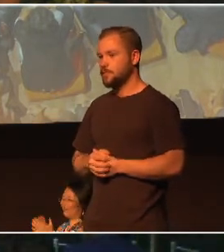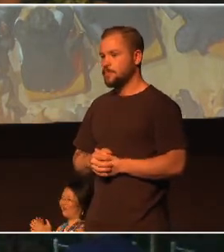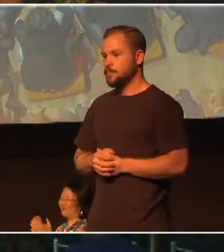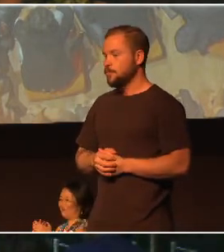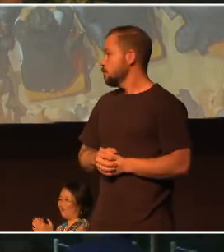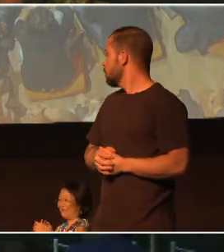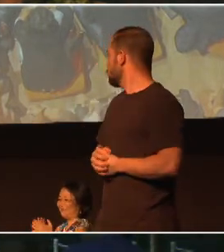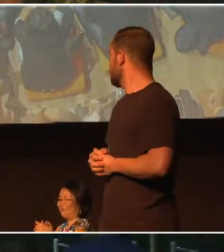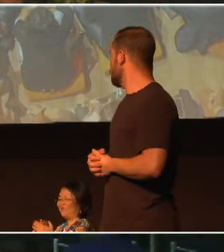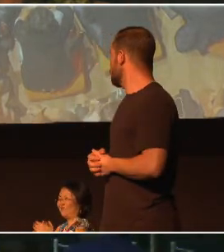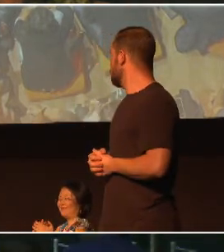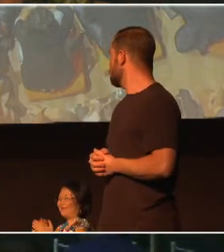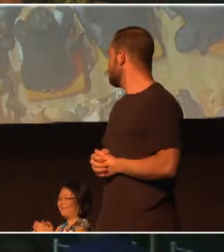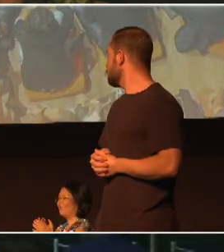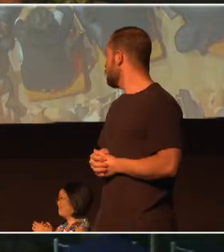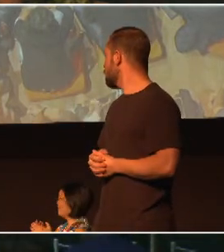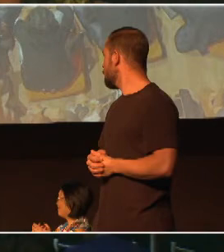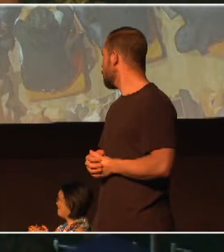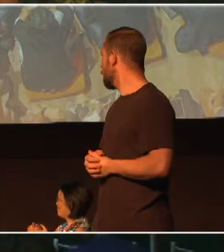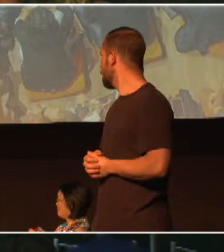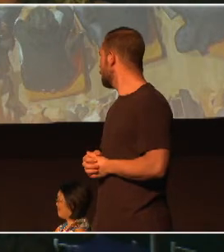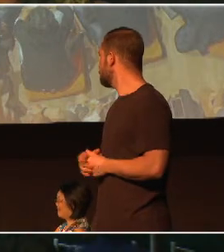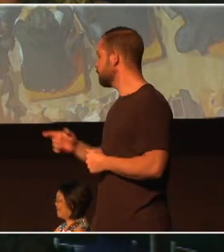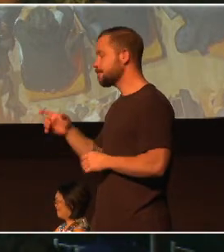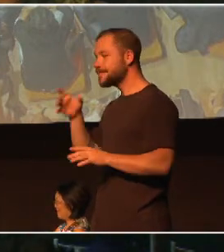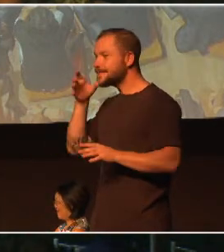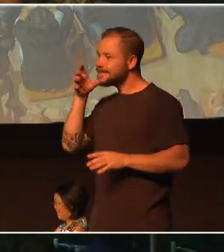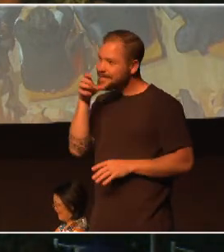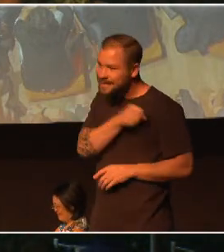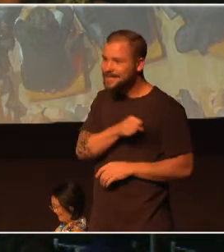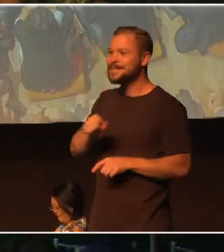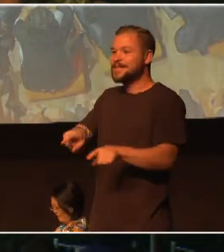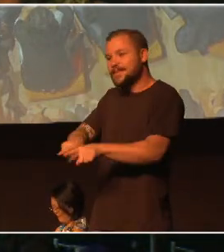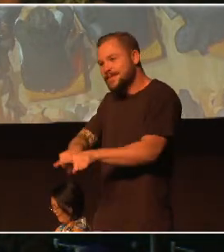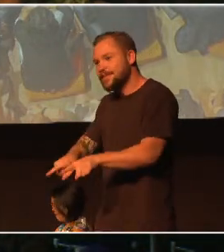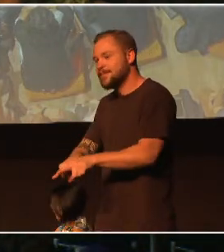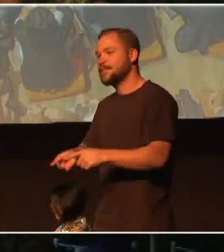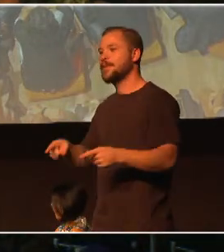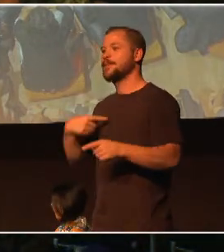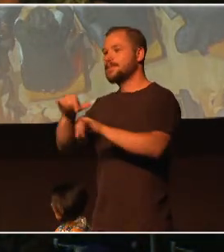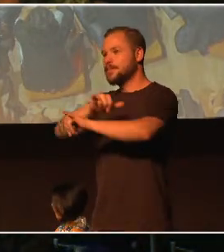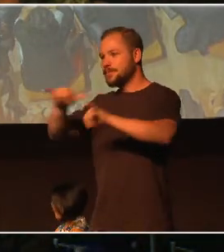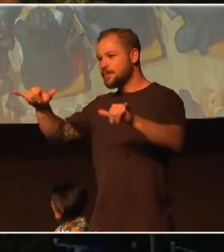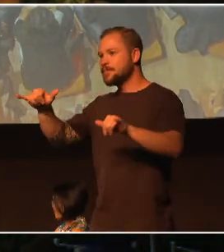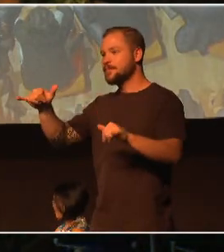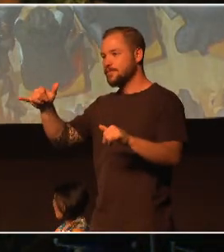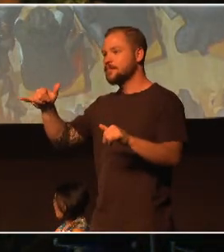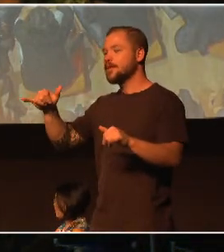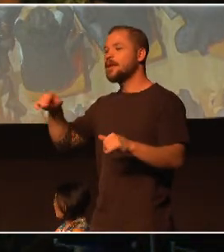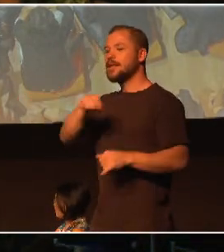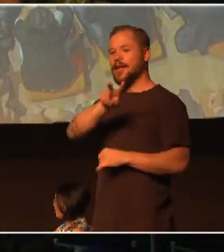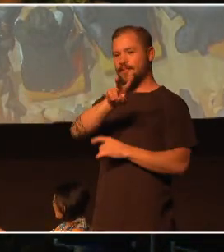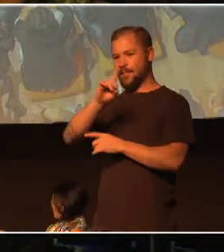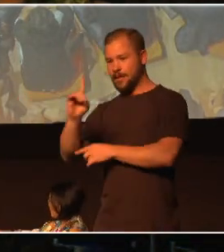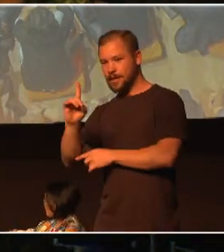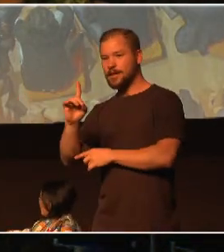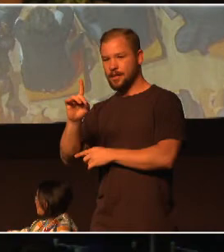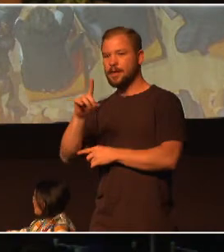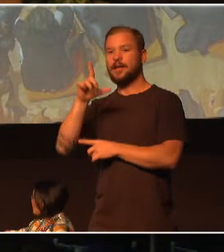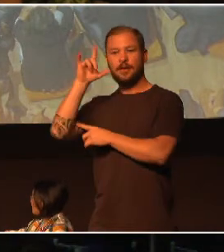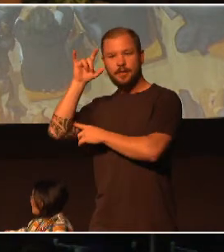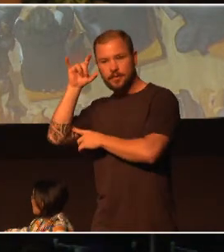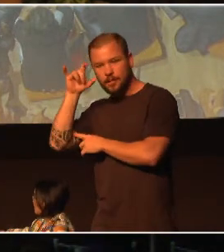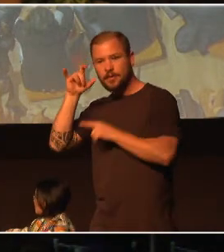Falar rapidinho, só fazer aqui uma fala bem rápida, a gente deixar para vocês as redes da Vale do Dendê, no Instagram Vale do